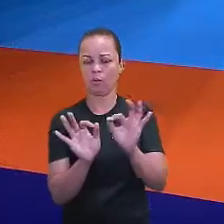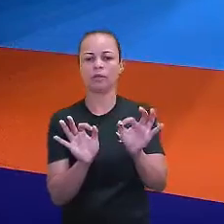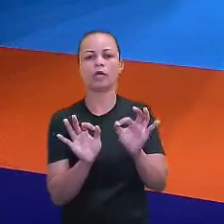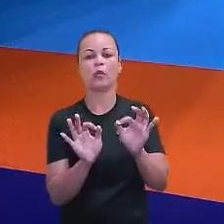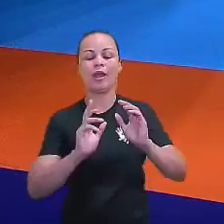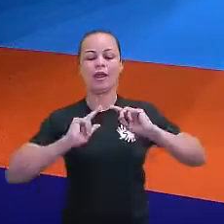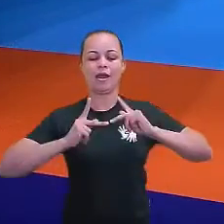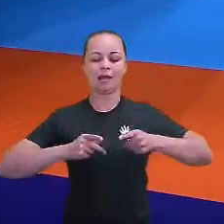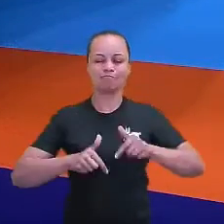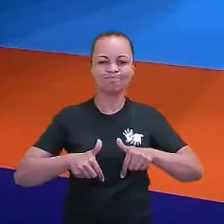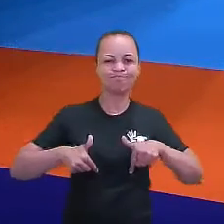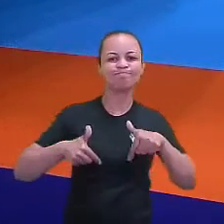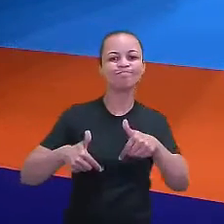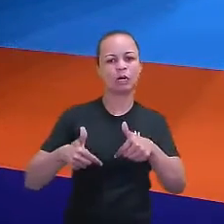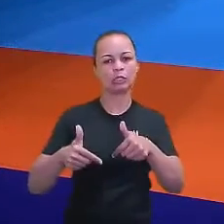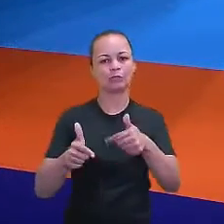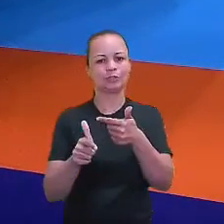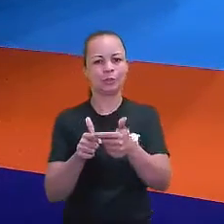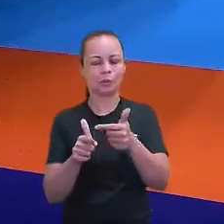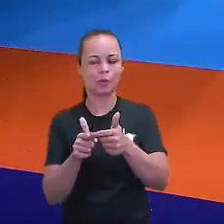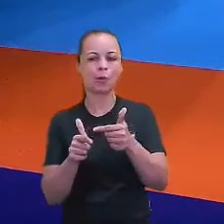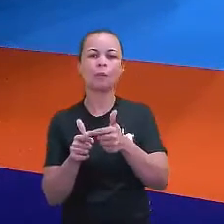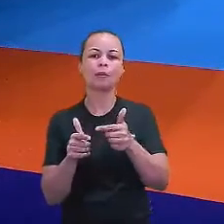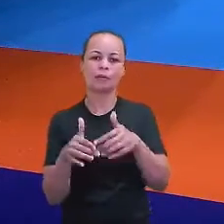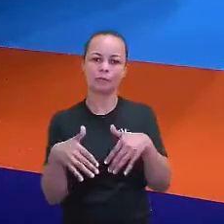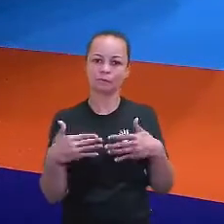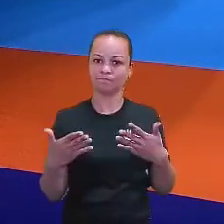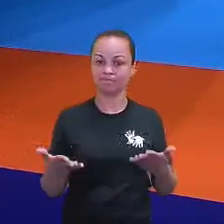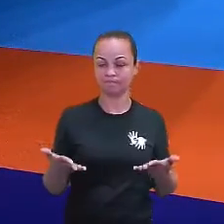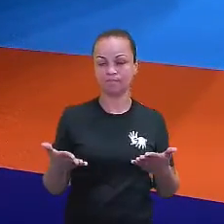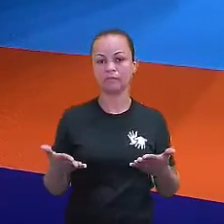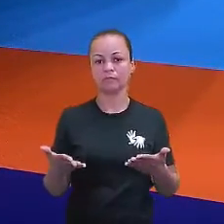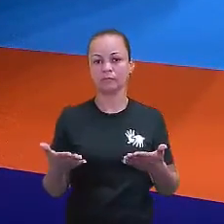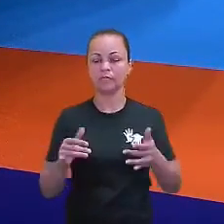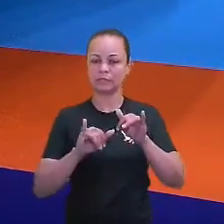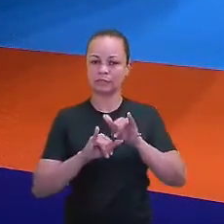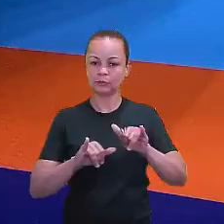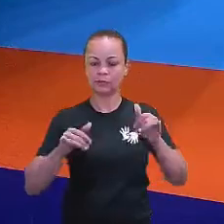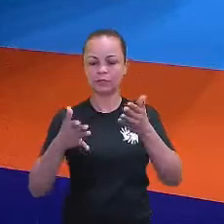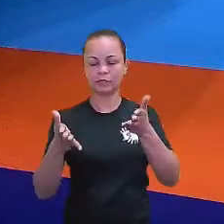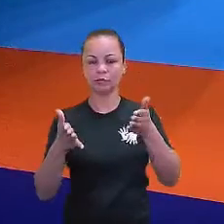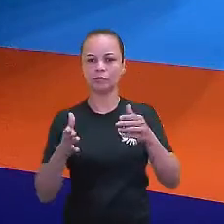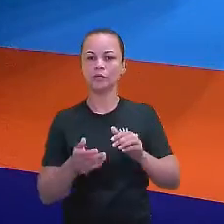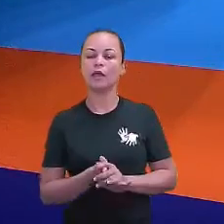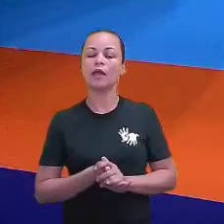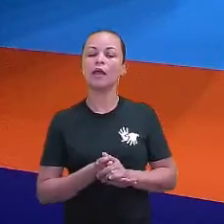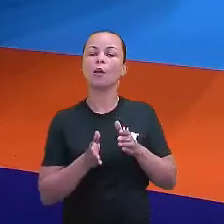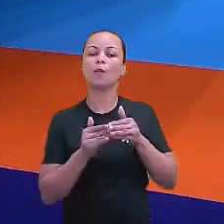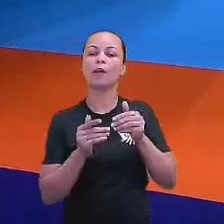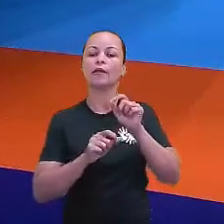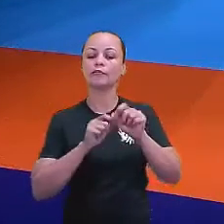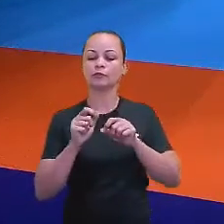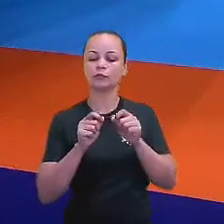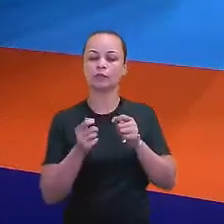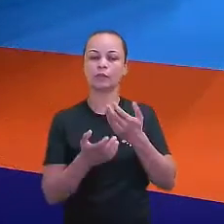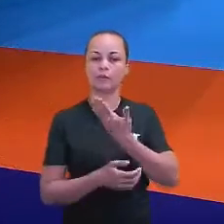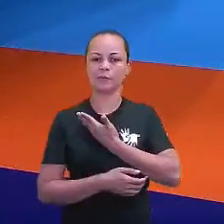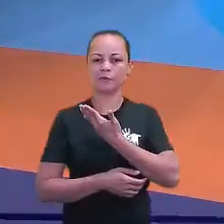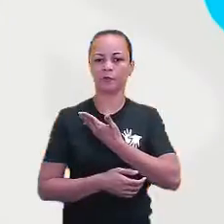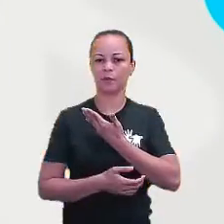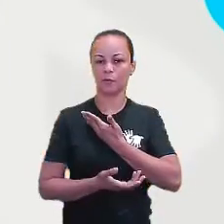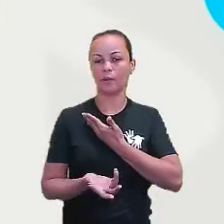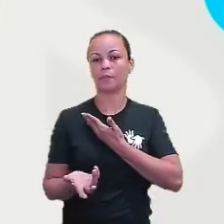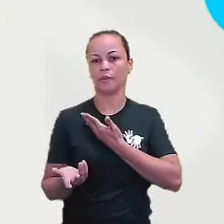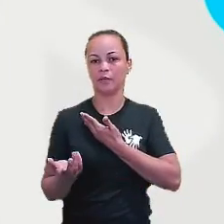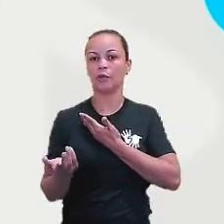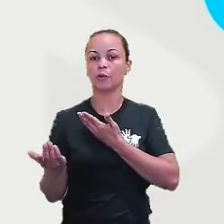agrava esse efeito estufa, levando ao que a gente chama de aquecimento global. Dito isso, eu já peço para justamente meu amigo Adriano